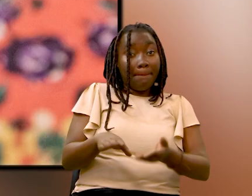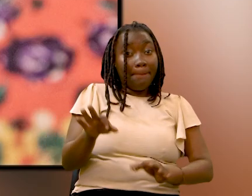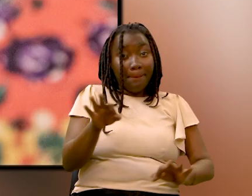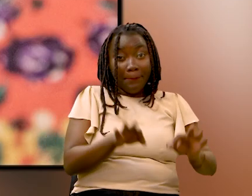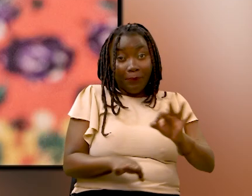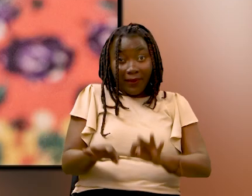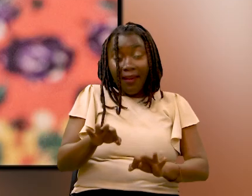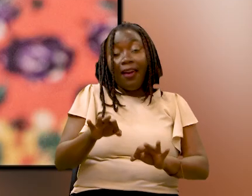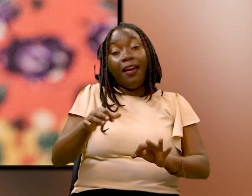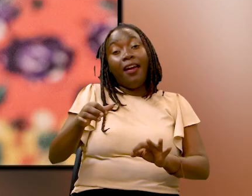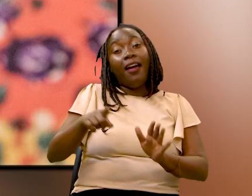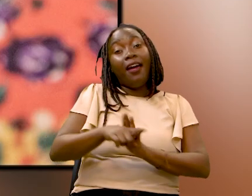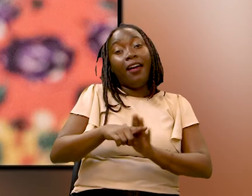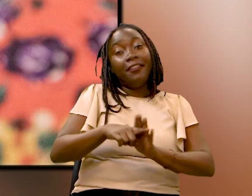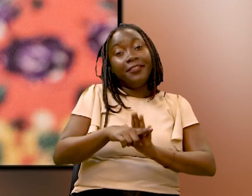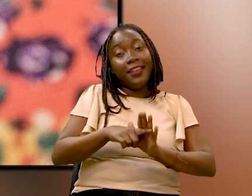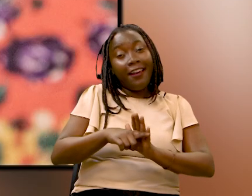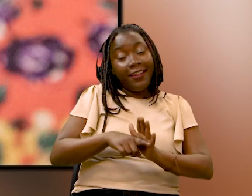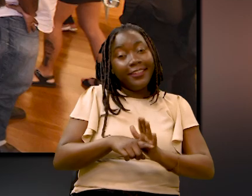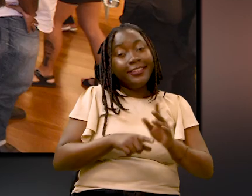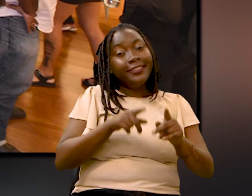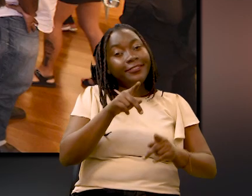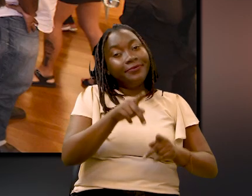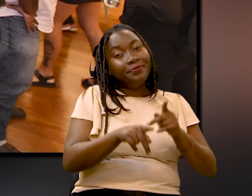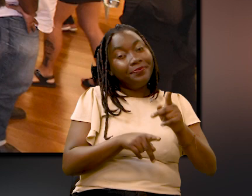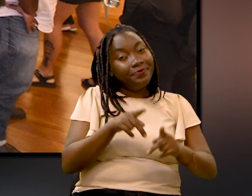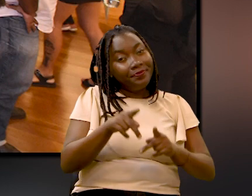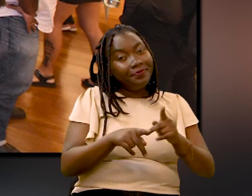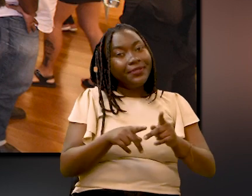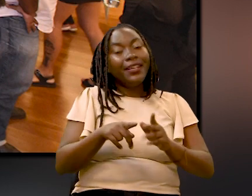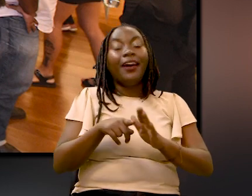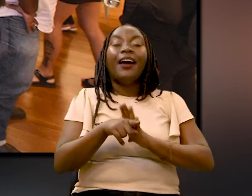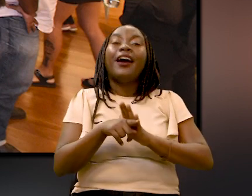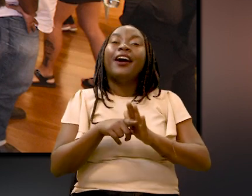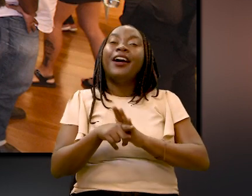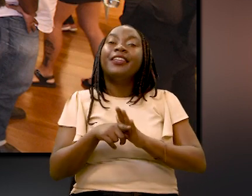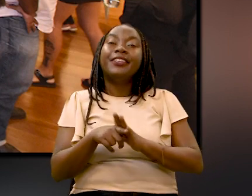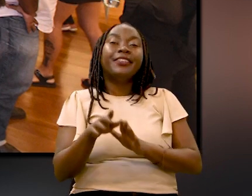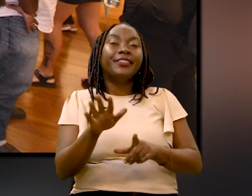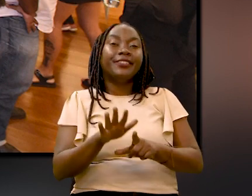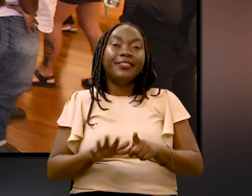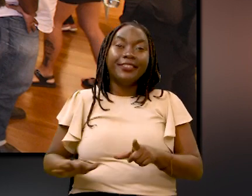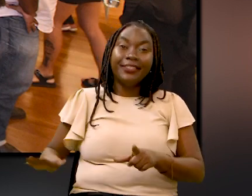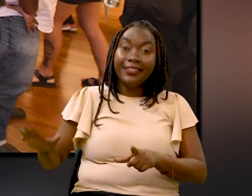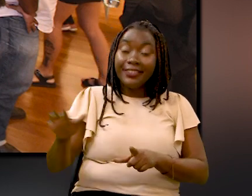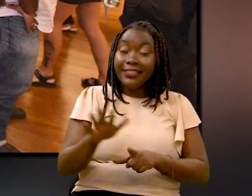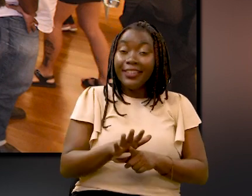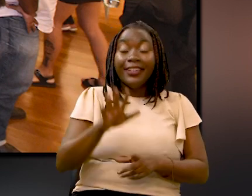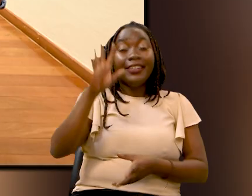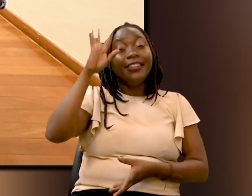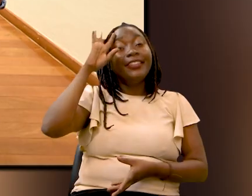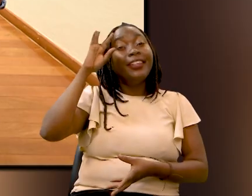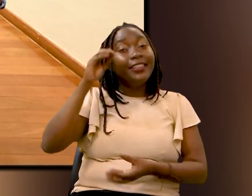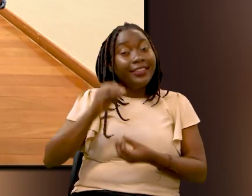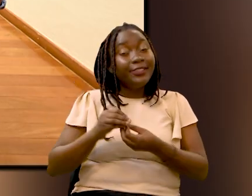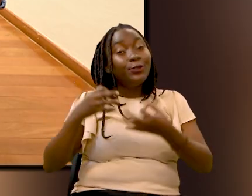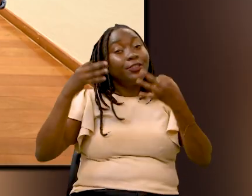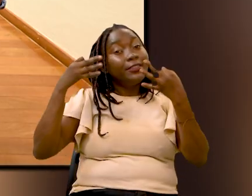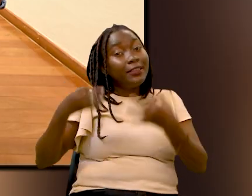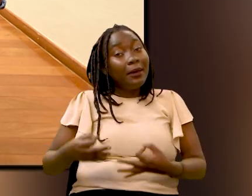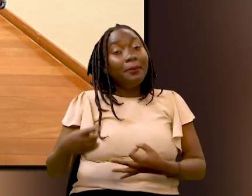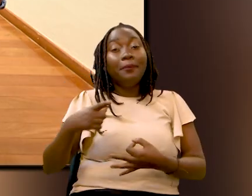primeiro passo desse planejamento foi a análise do público, a análise desse